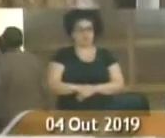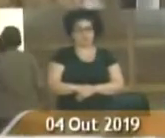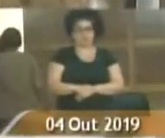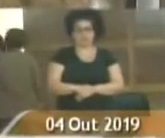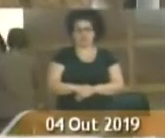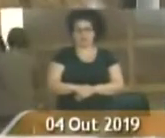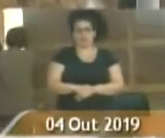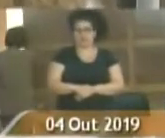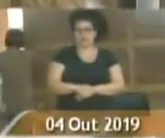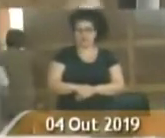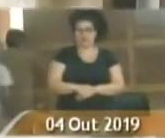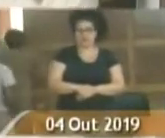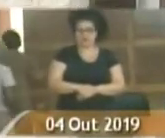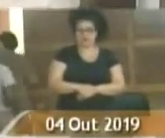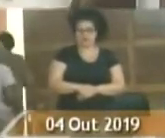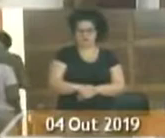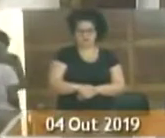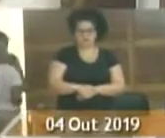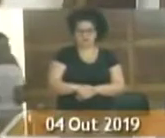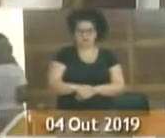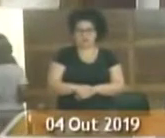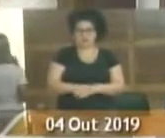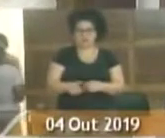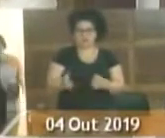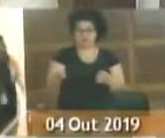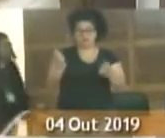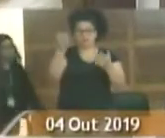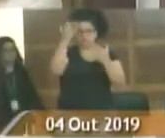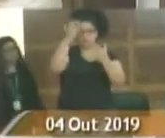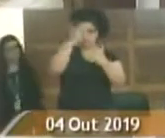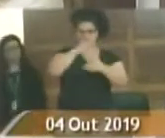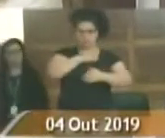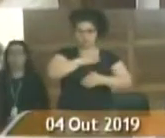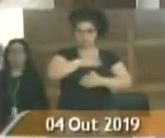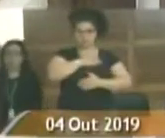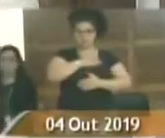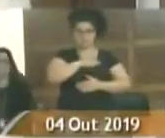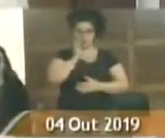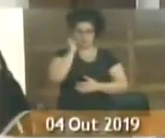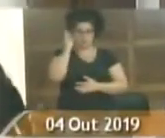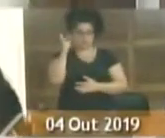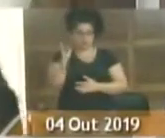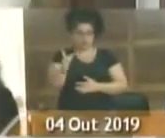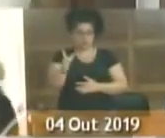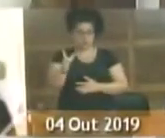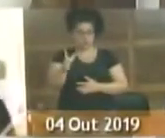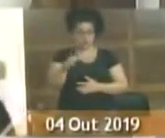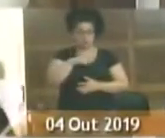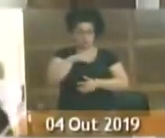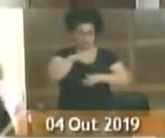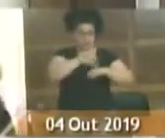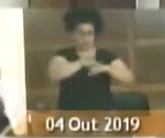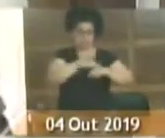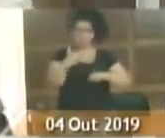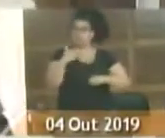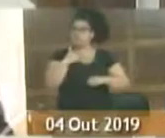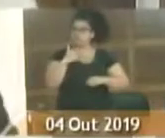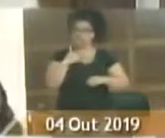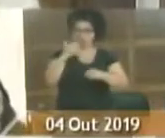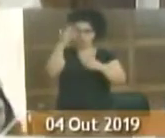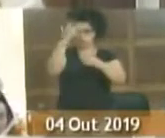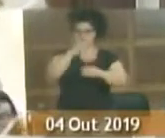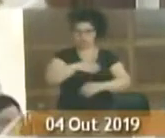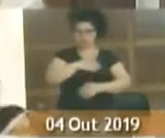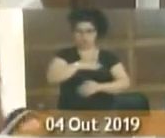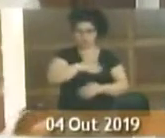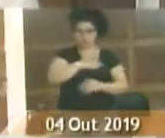Vamos falar outra coisa aqui. Banho. Ó, o gatinho que tiver esporotricose não deve estar dando banho nele